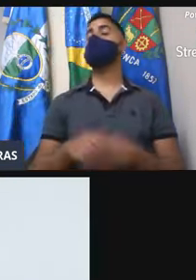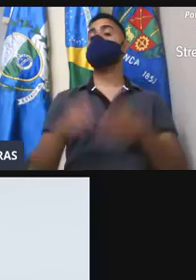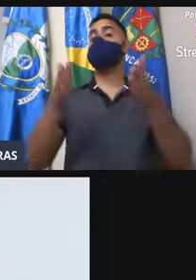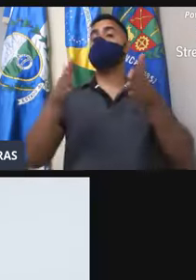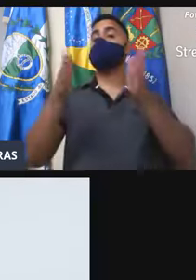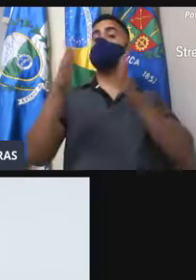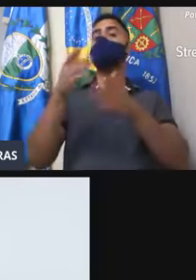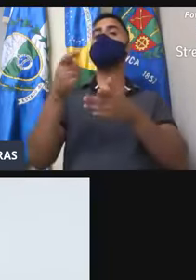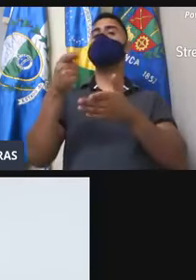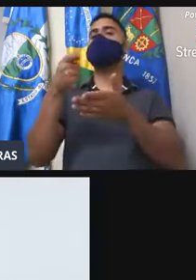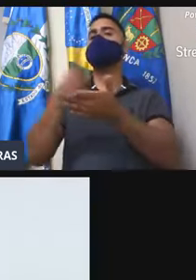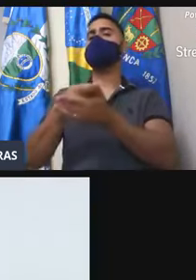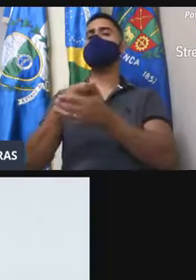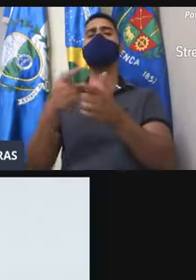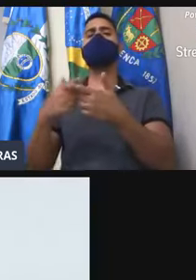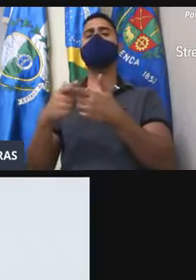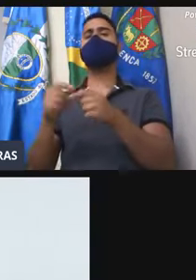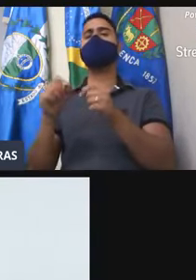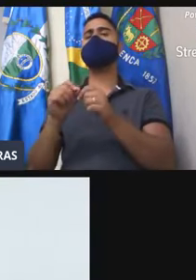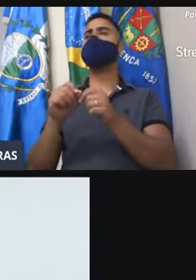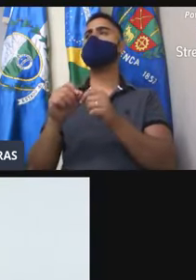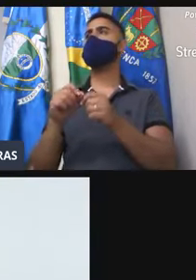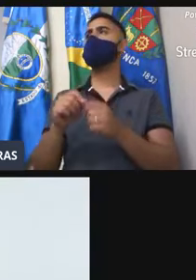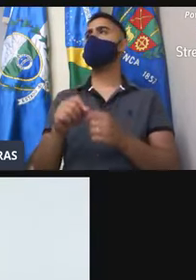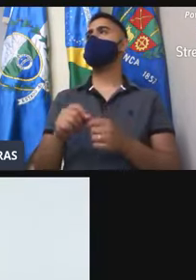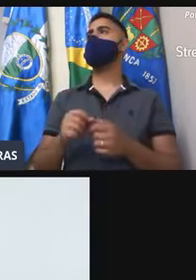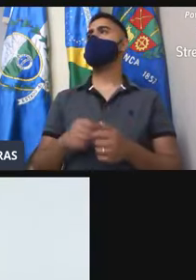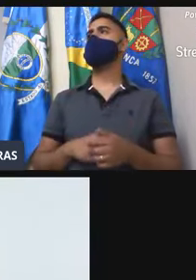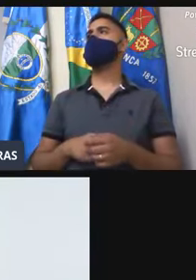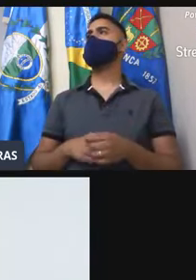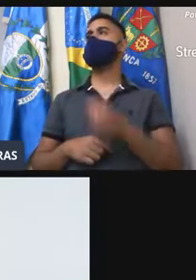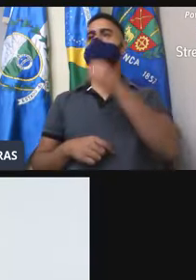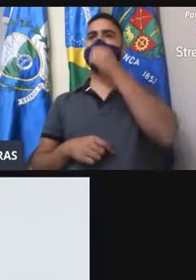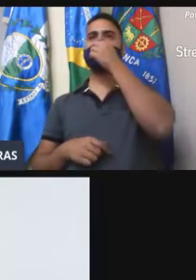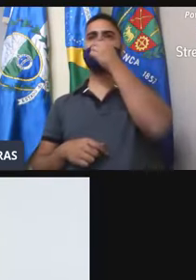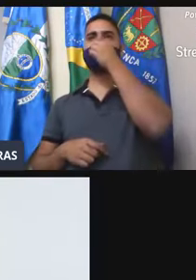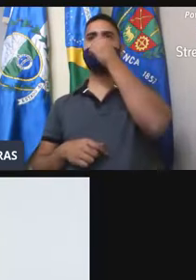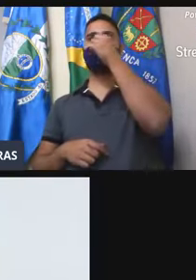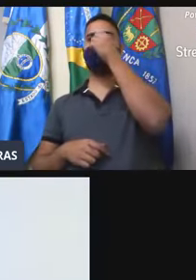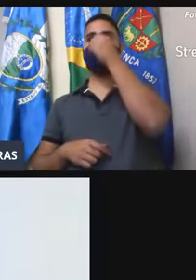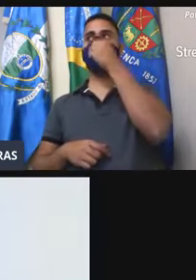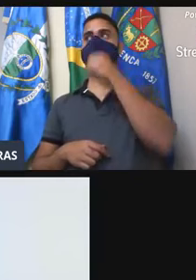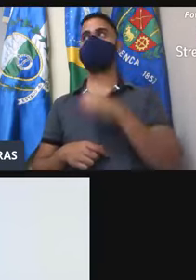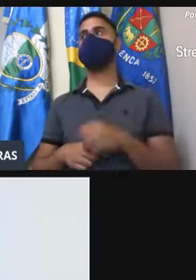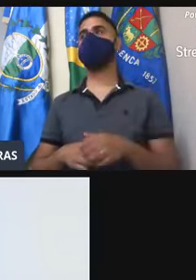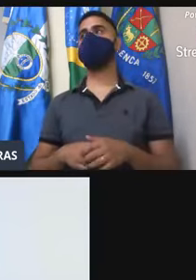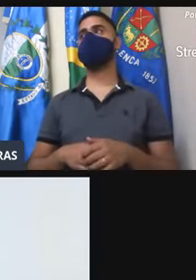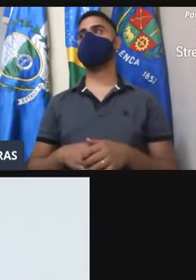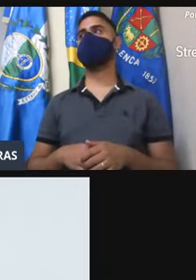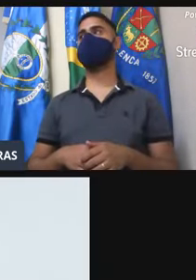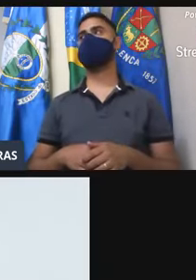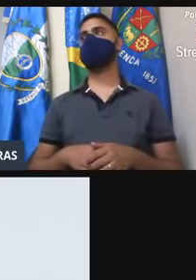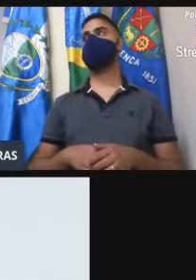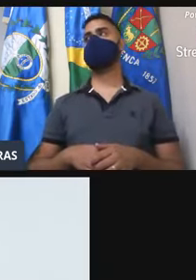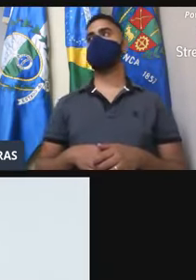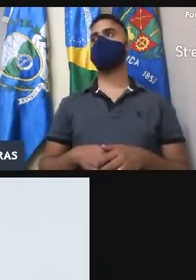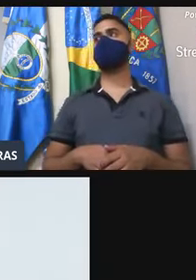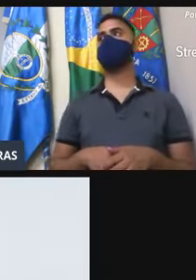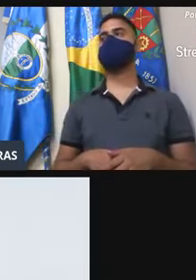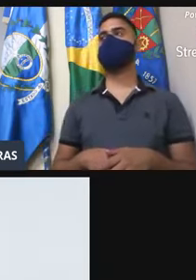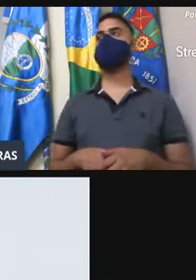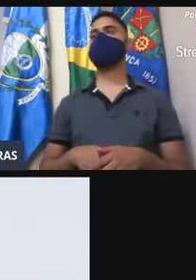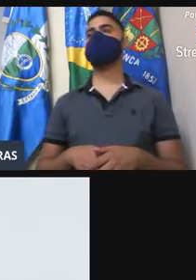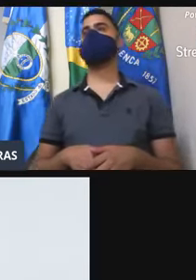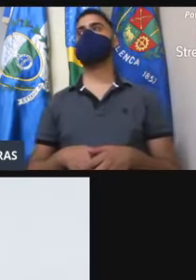né, por ela ter feito a reserva dos seus hóspedes, incluindo que se tinha uma